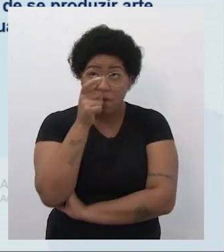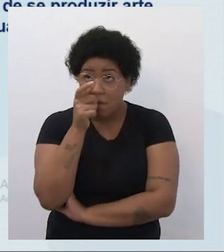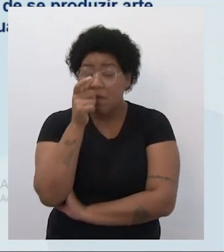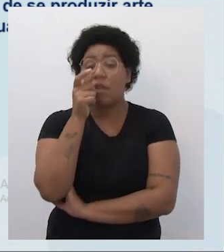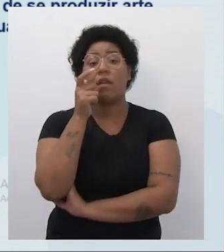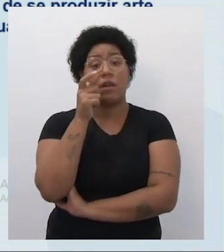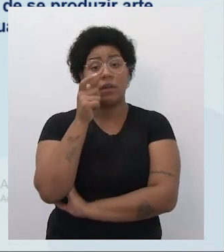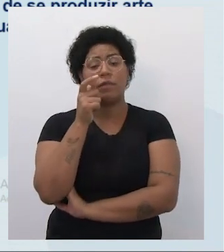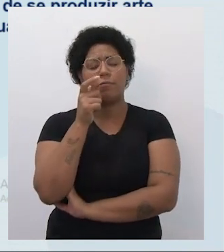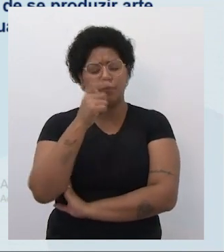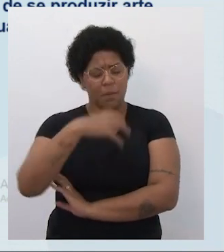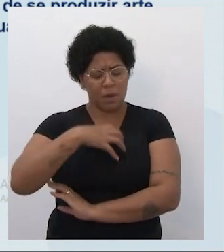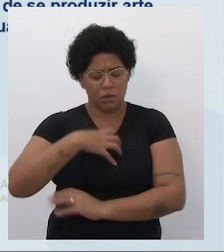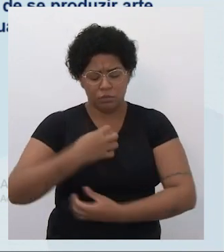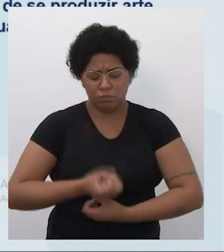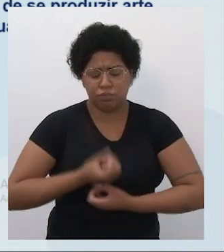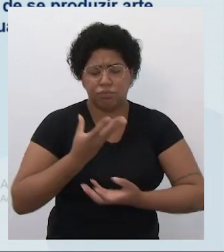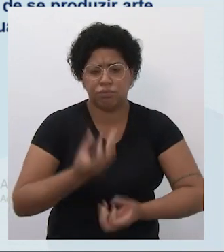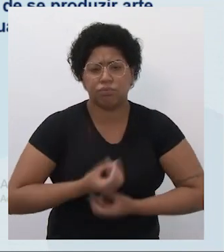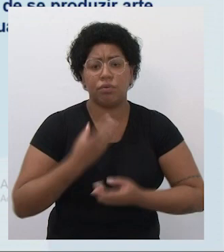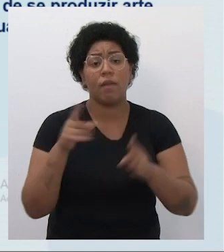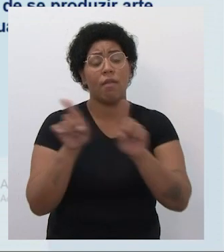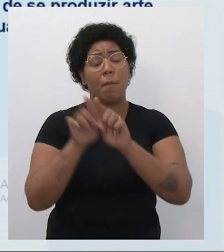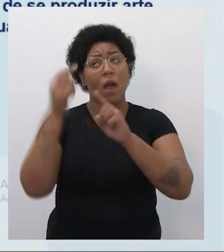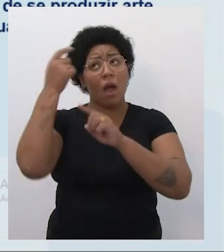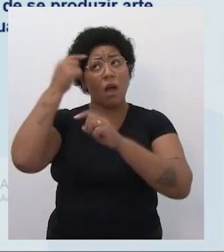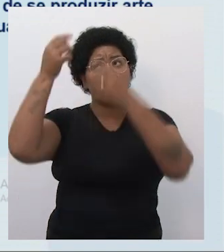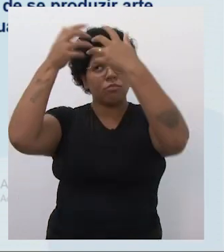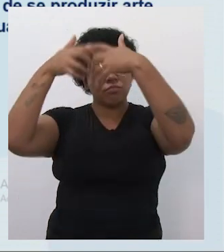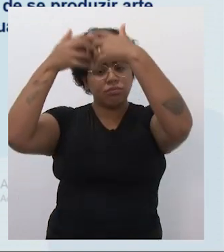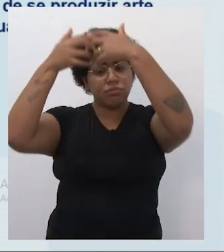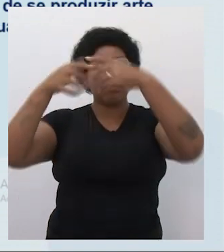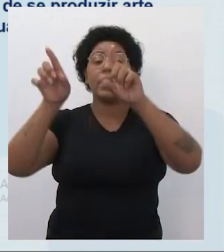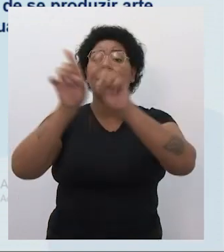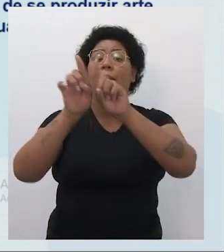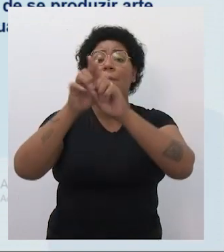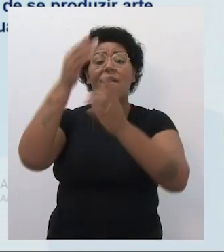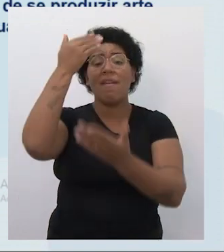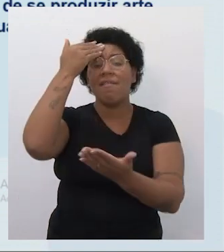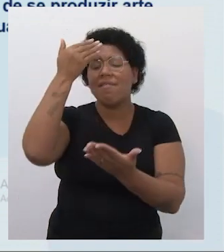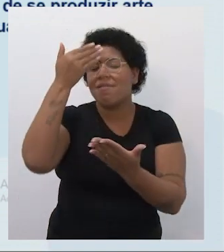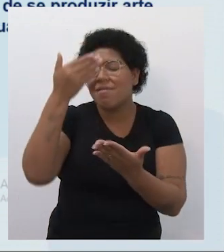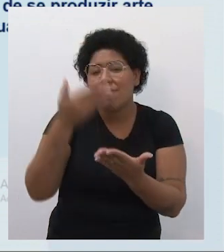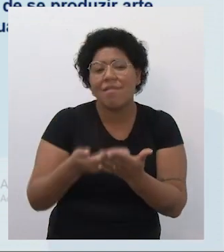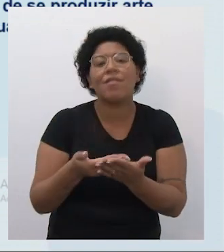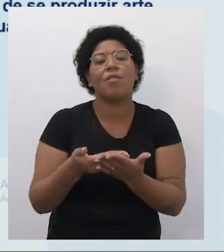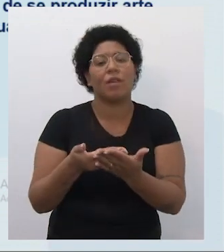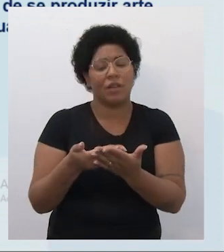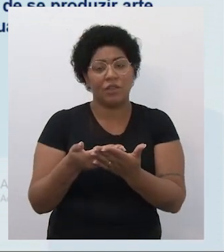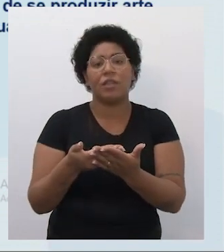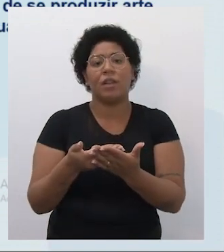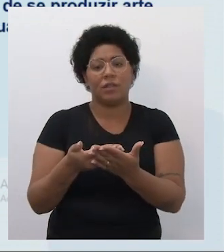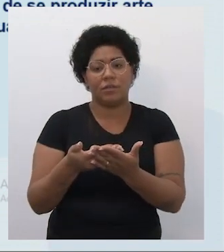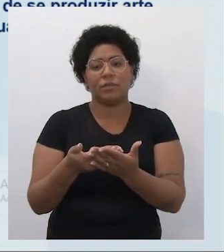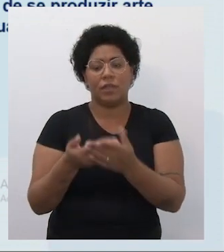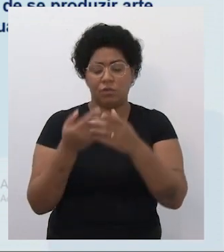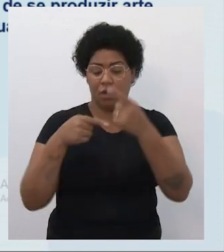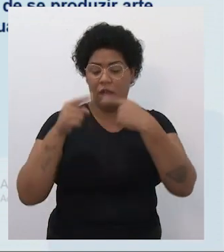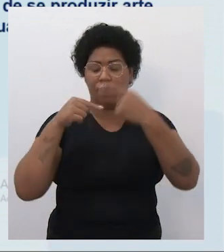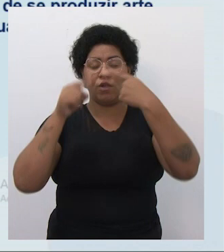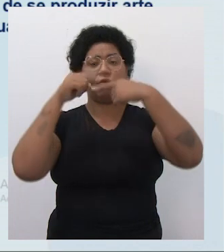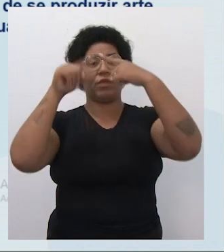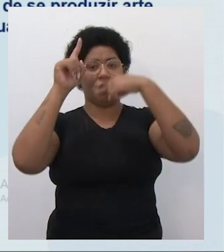expressar os seus sentimentos, refletir, compreender suas próprias ideias, no movimento de compreensão